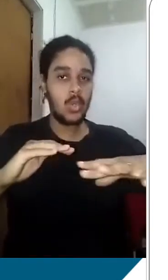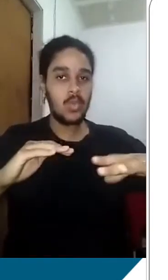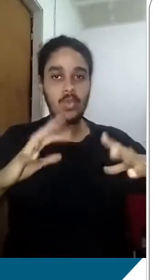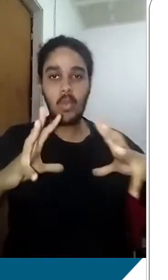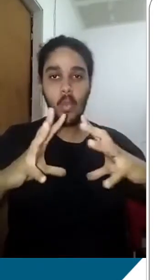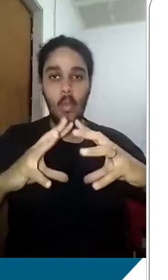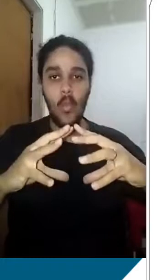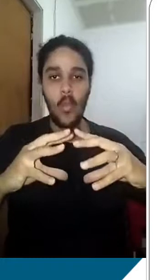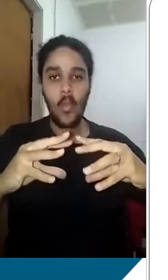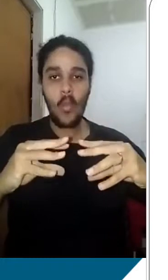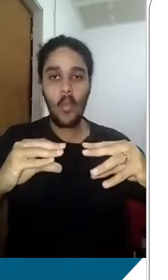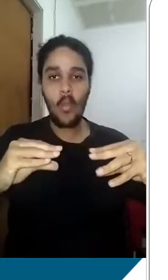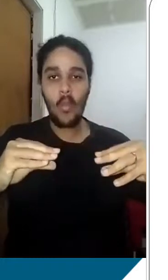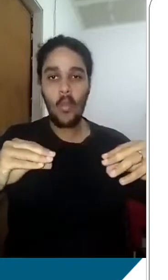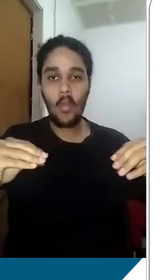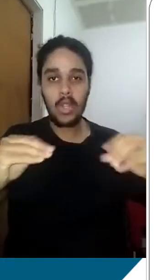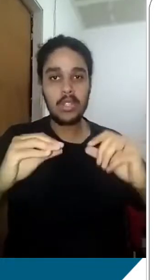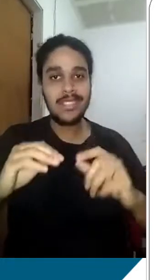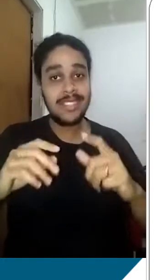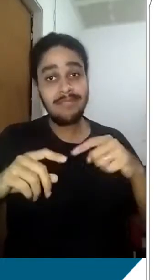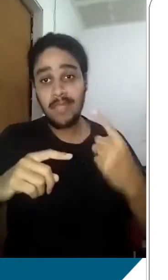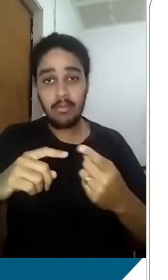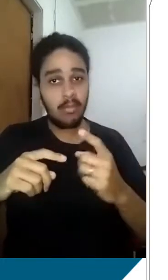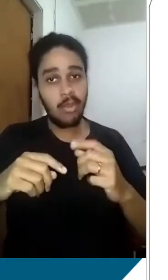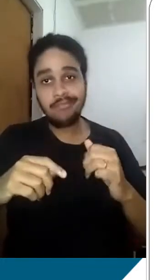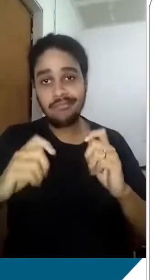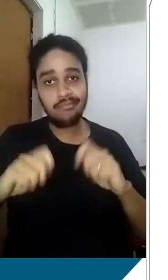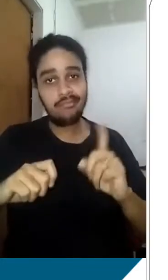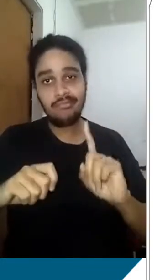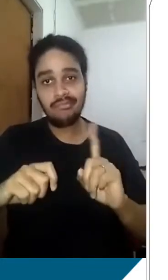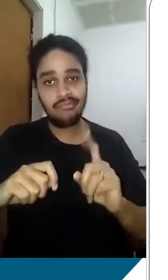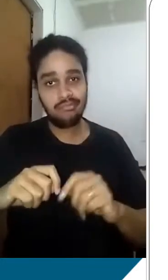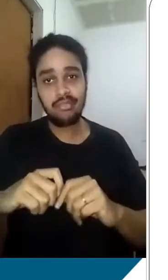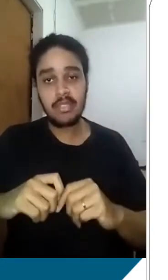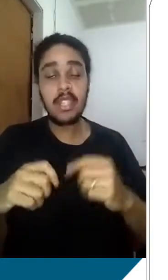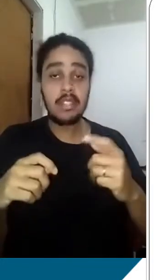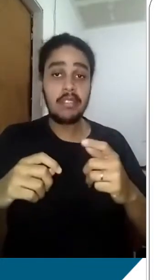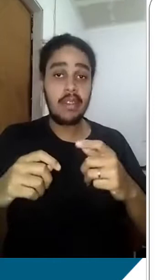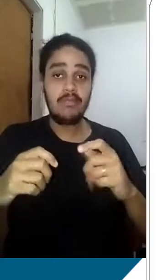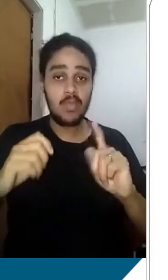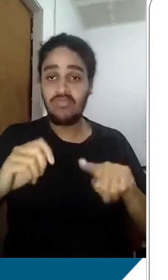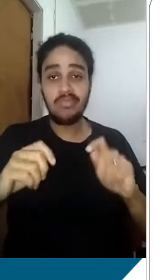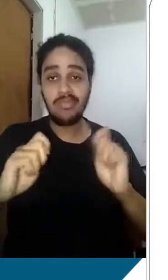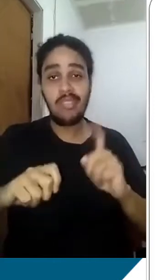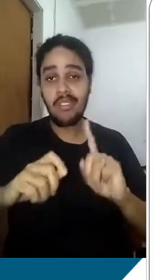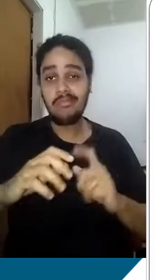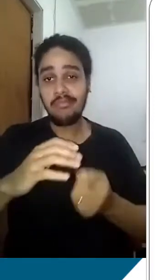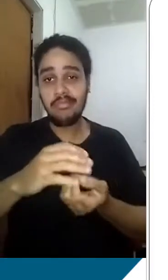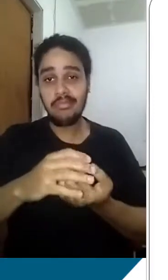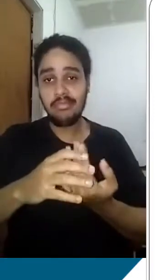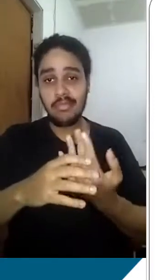os nutrientes dele e tornando ele infértil, o que exige que essas famílias